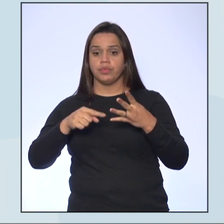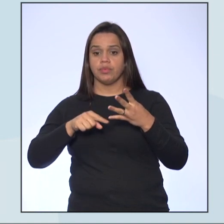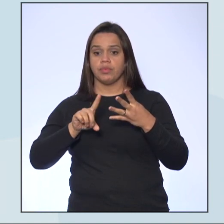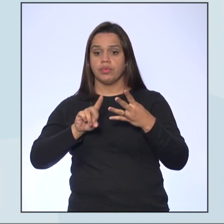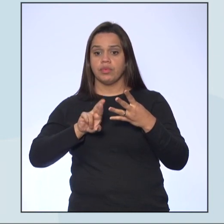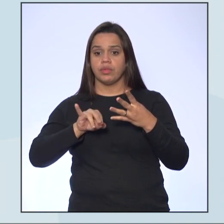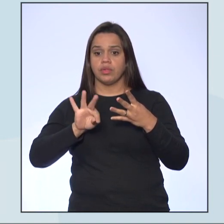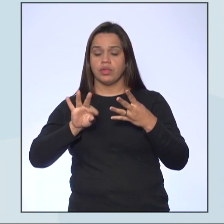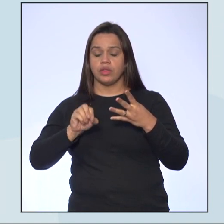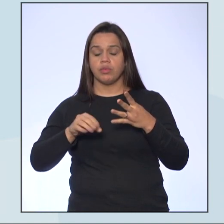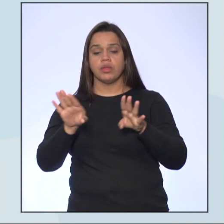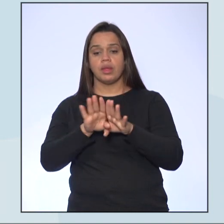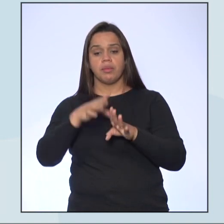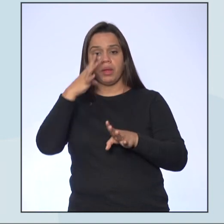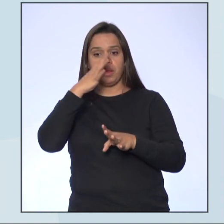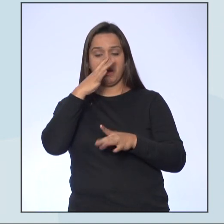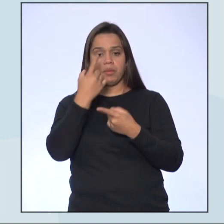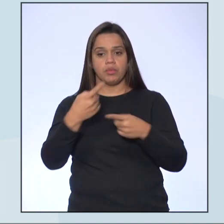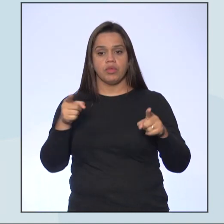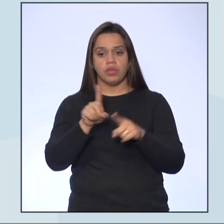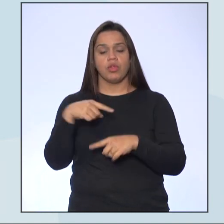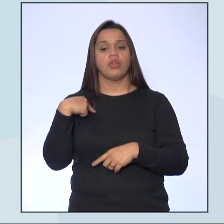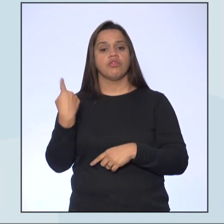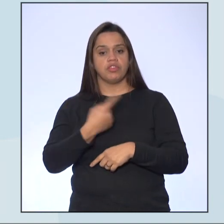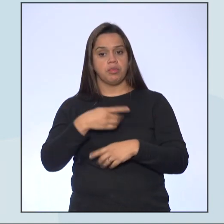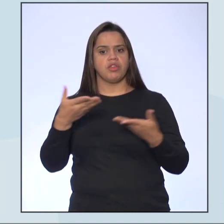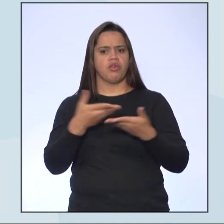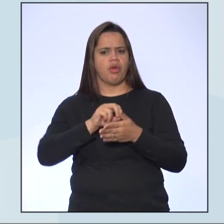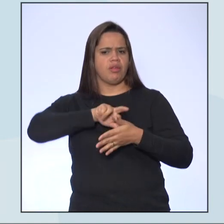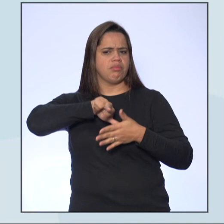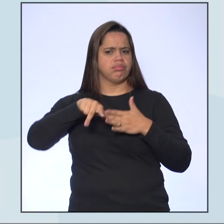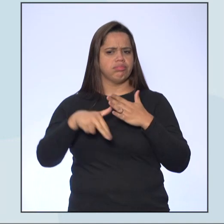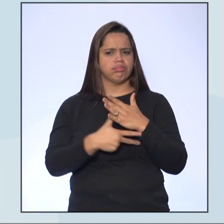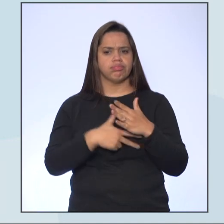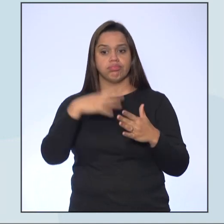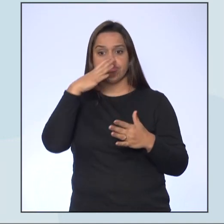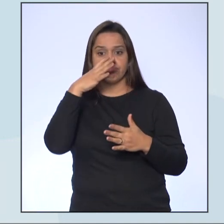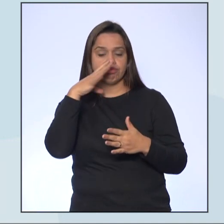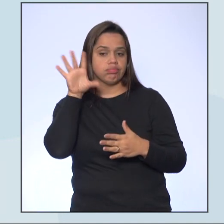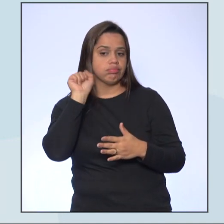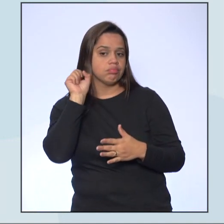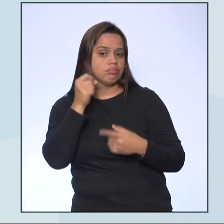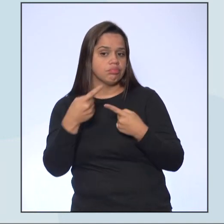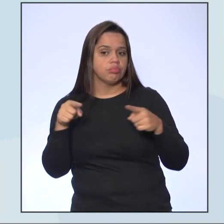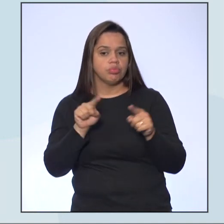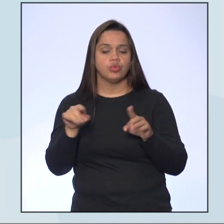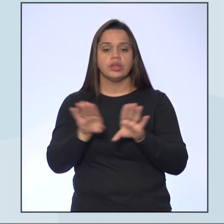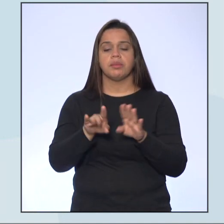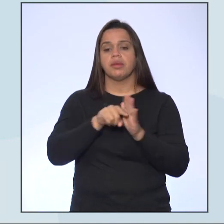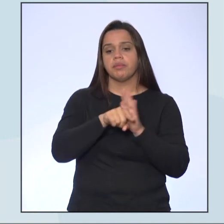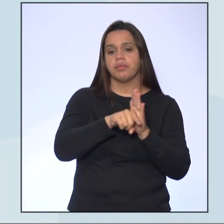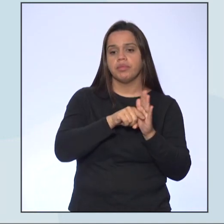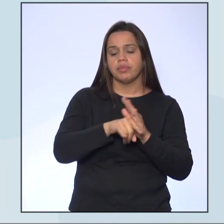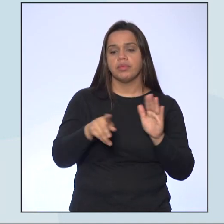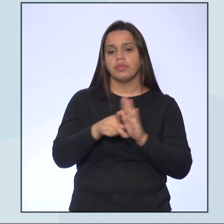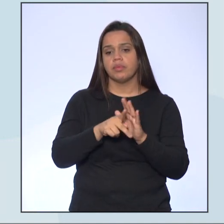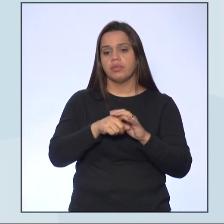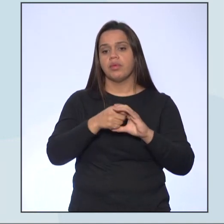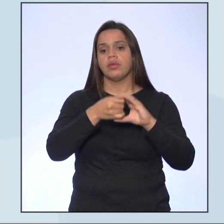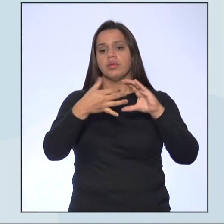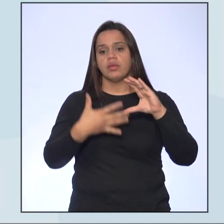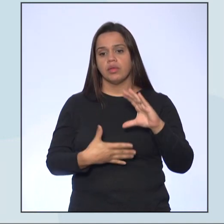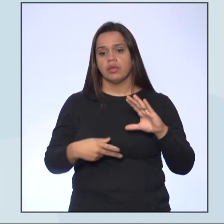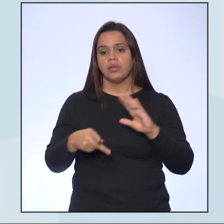musical. Nós fizemos várias apreciações musicais com vários elementos. Analisamos elementos constitutivos da